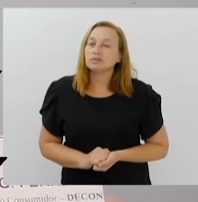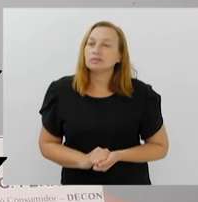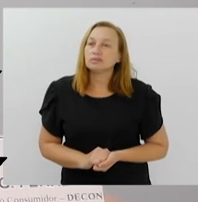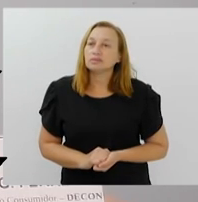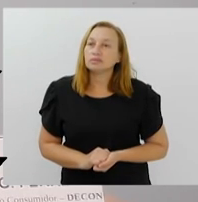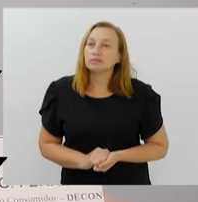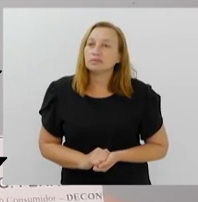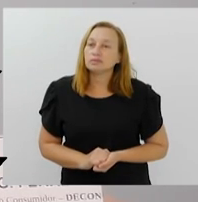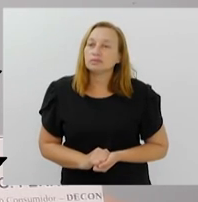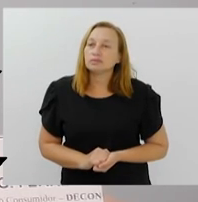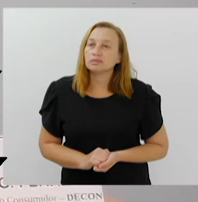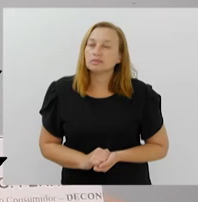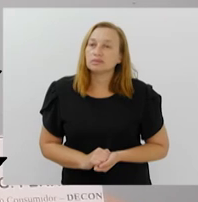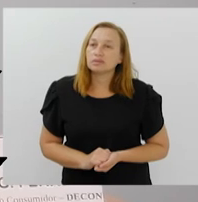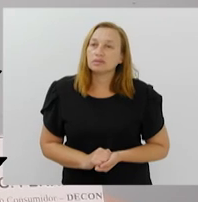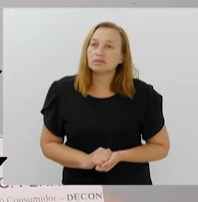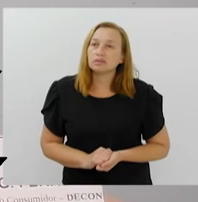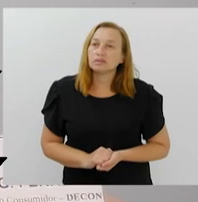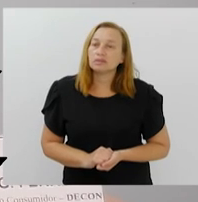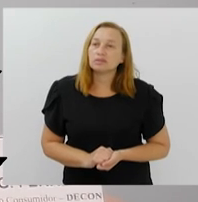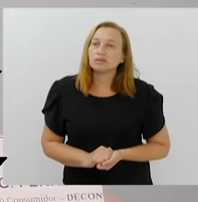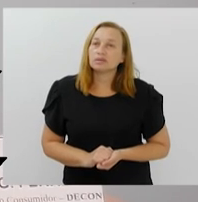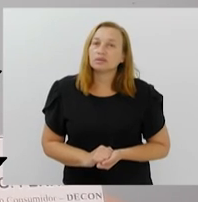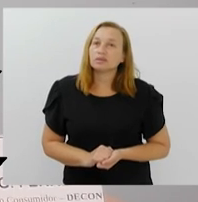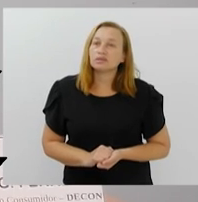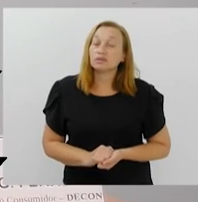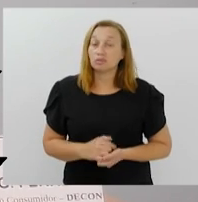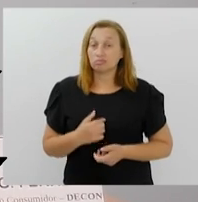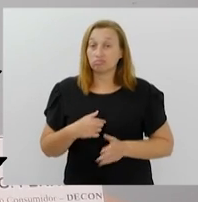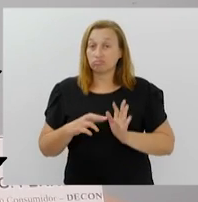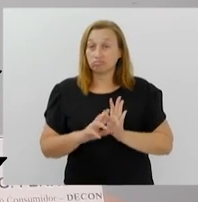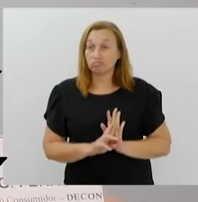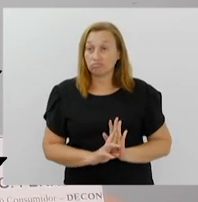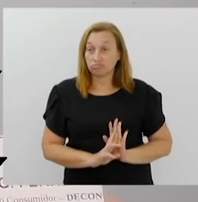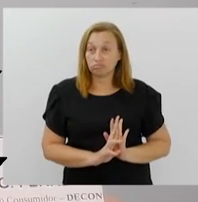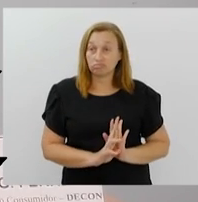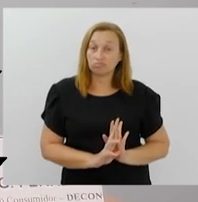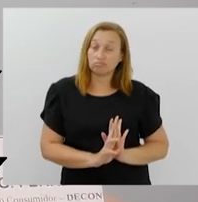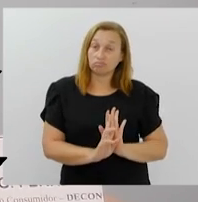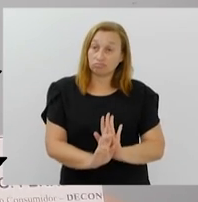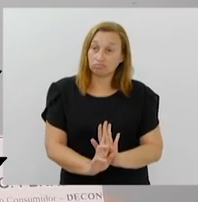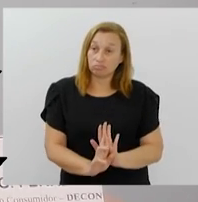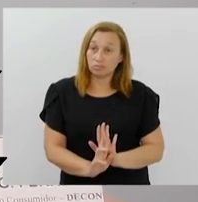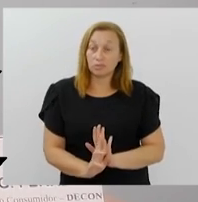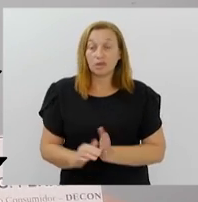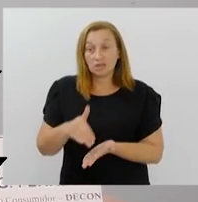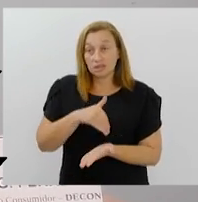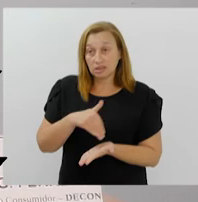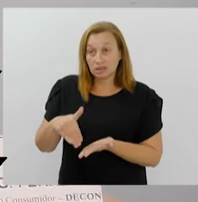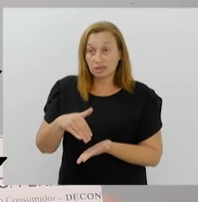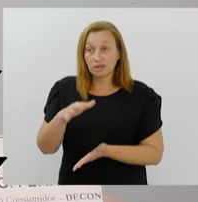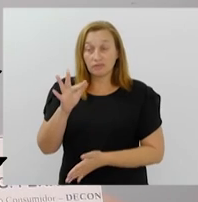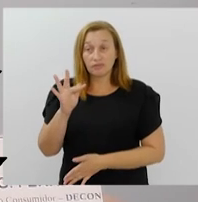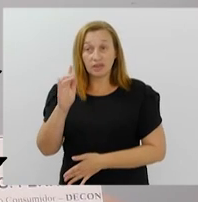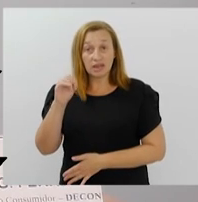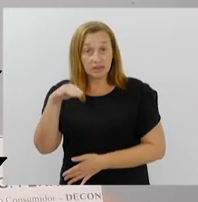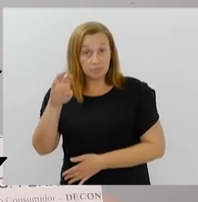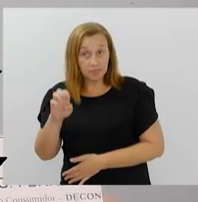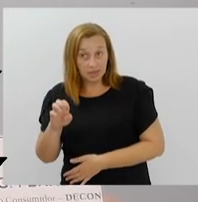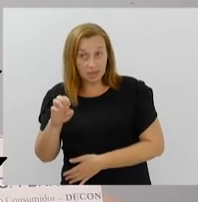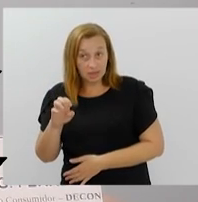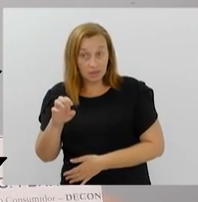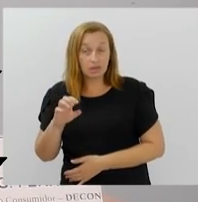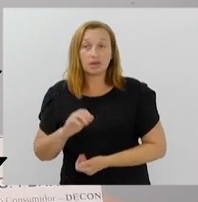delegacia do Consumidor Eu estou aqui na representando aqui meu meu secretário Dr Felipe Curi o